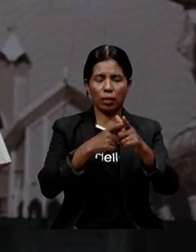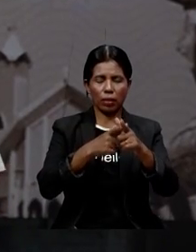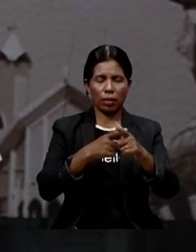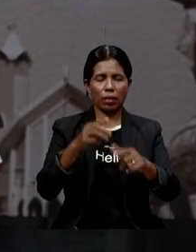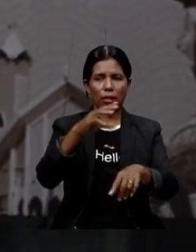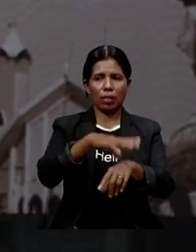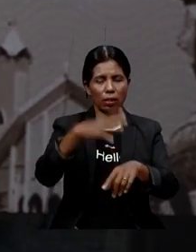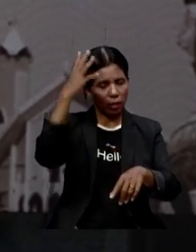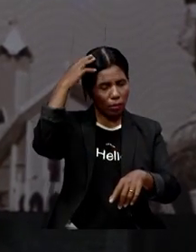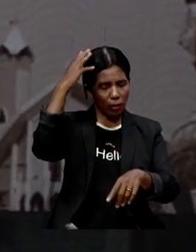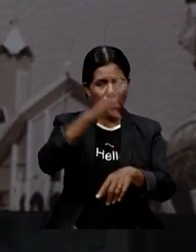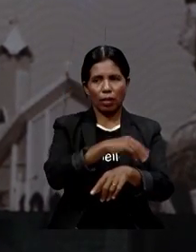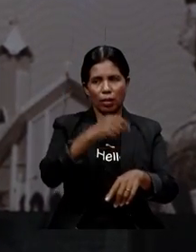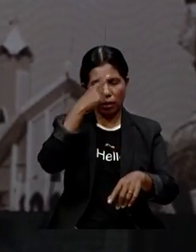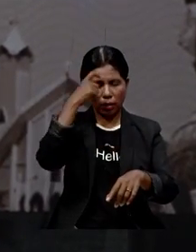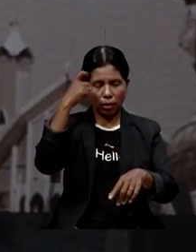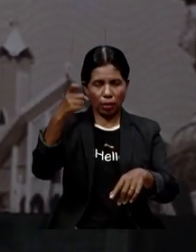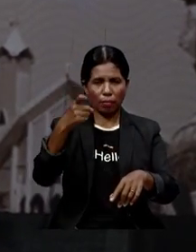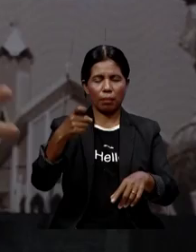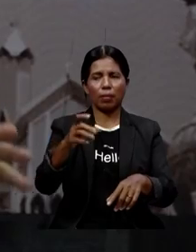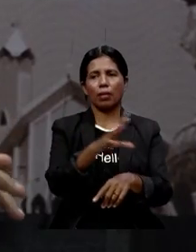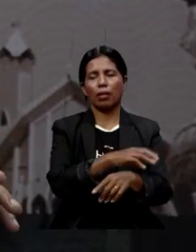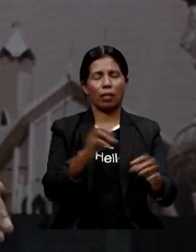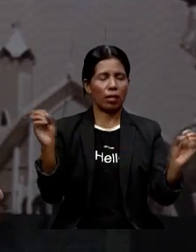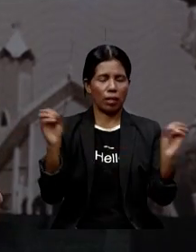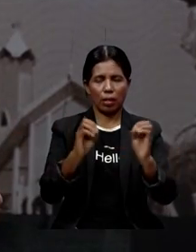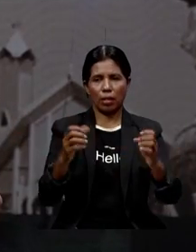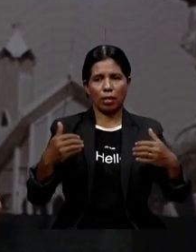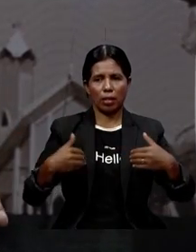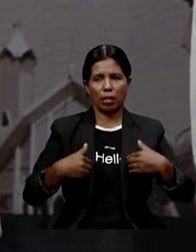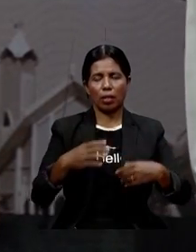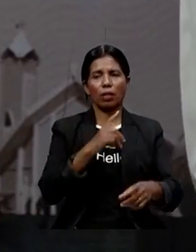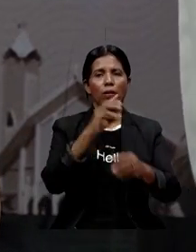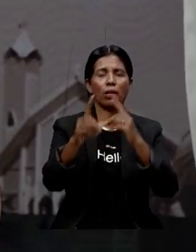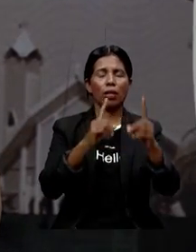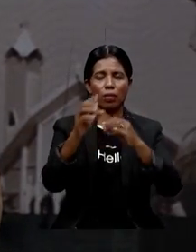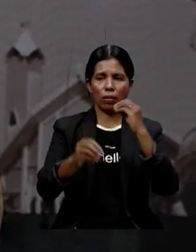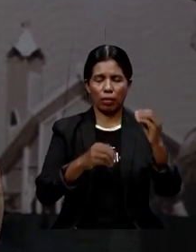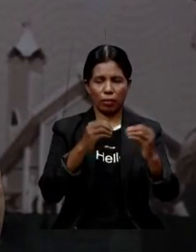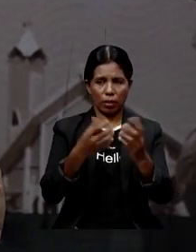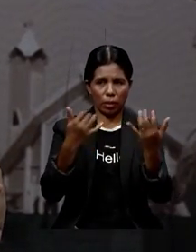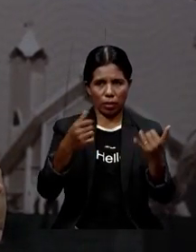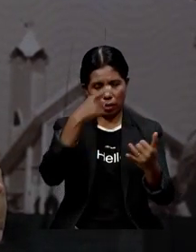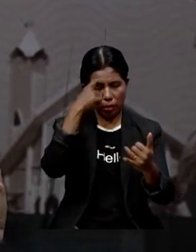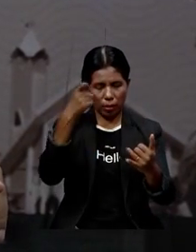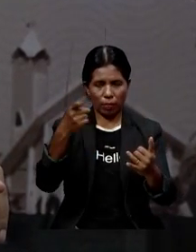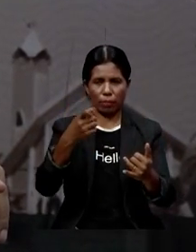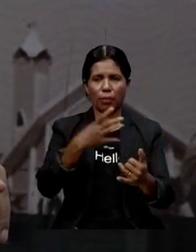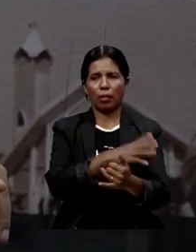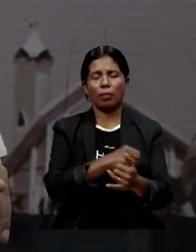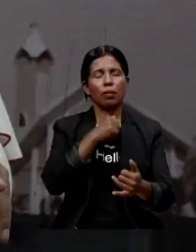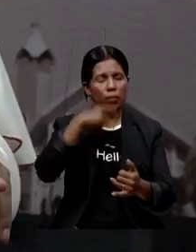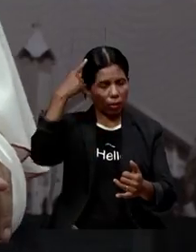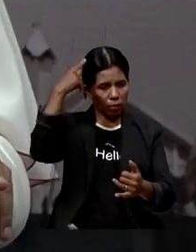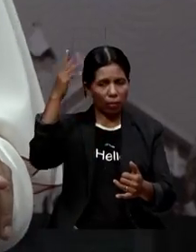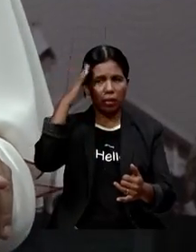que os pene a saite nia chapéu, tamba ânimo, sai. Né, duni, la ia batida, quando va, e duni, tamba ânimo. E am papo mos a tenha ela